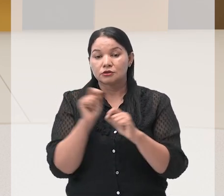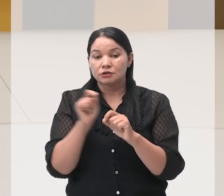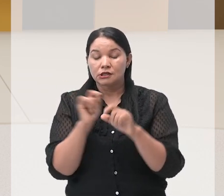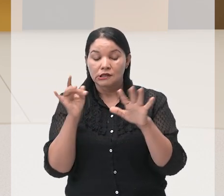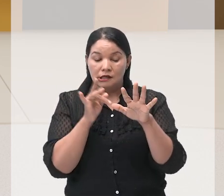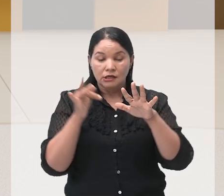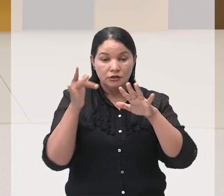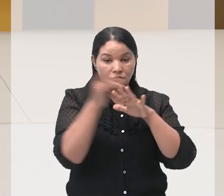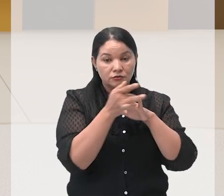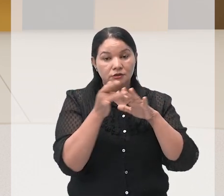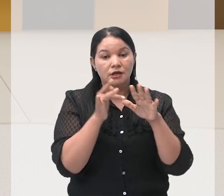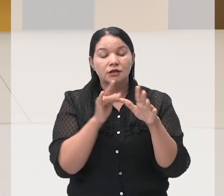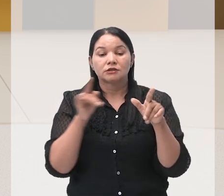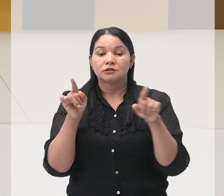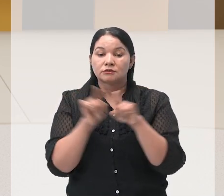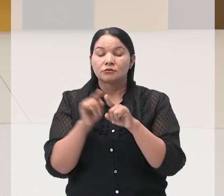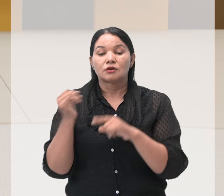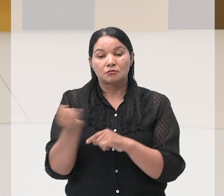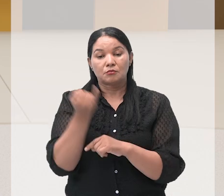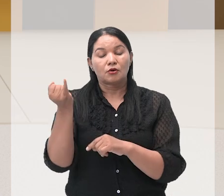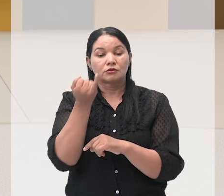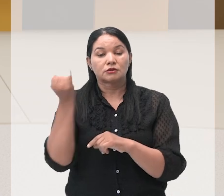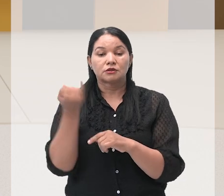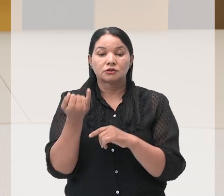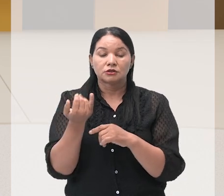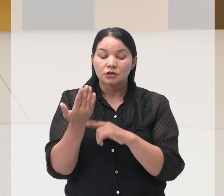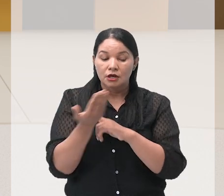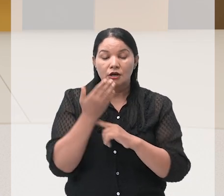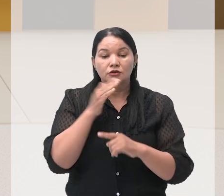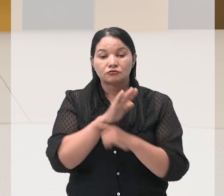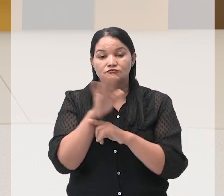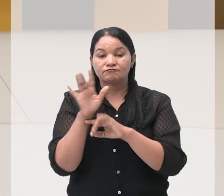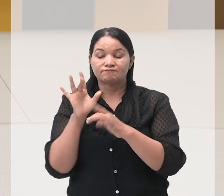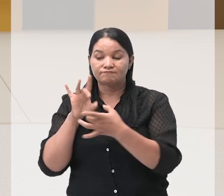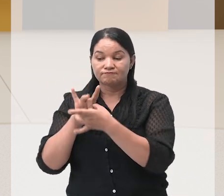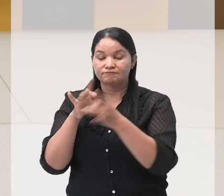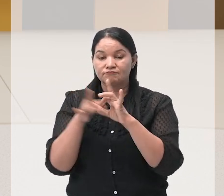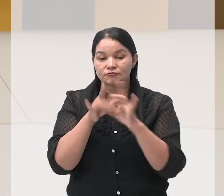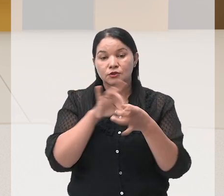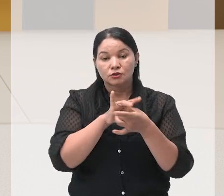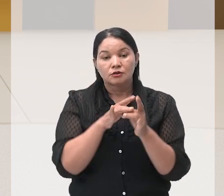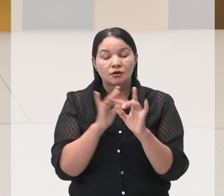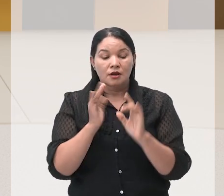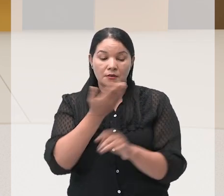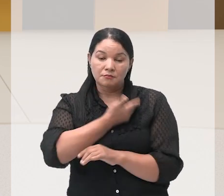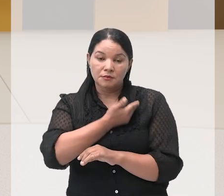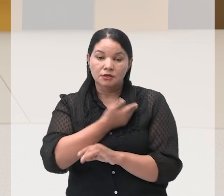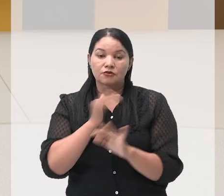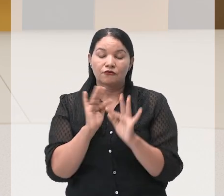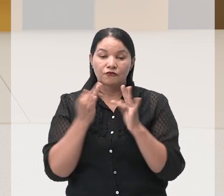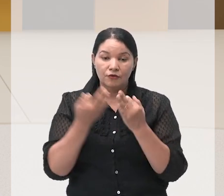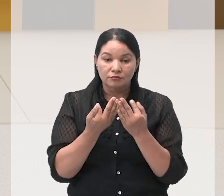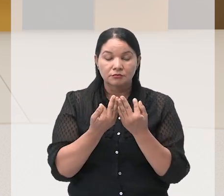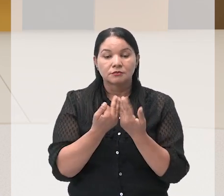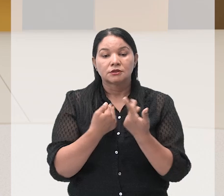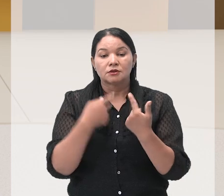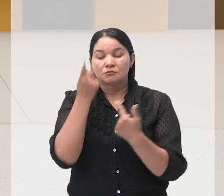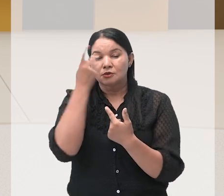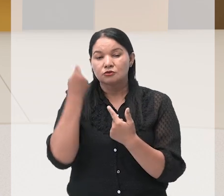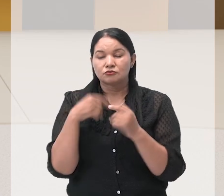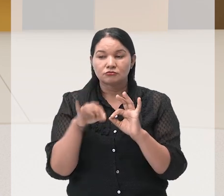com familiares, com pessoas de diferentes lugares do mundo. No entanto, nós precisamos ter a